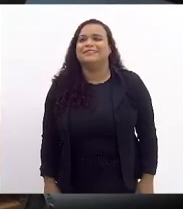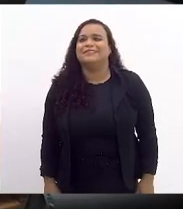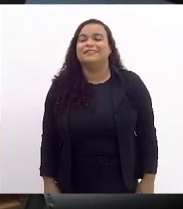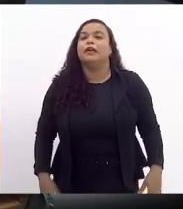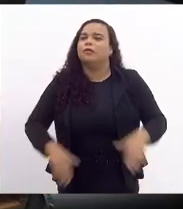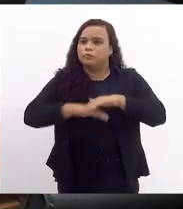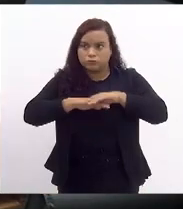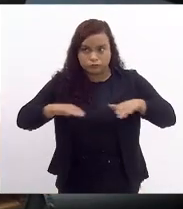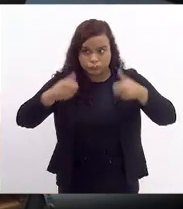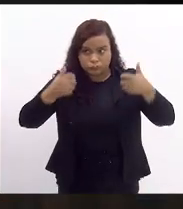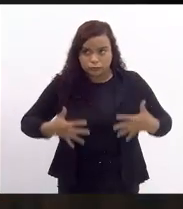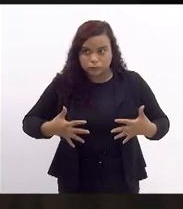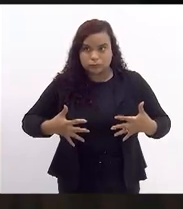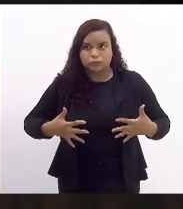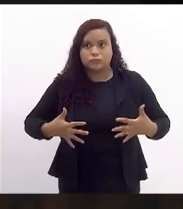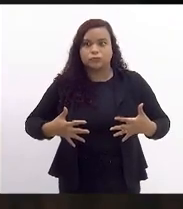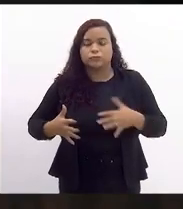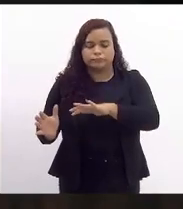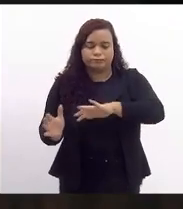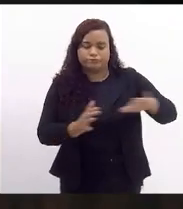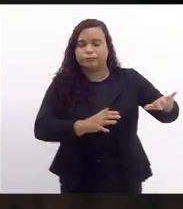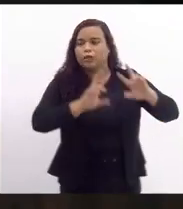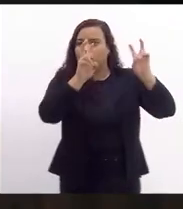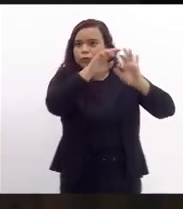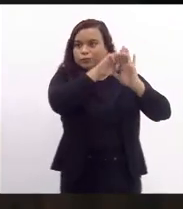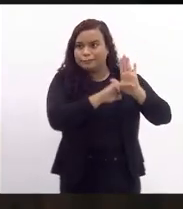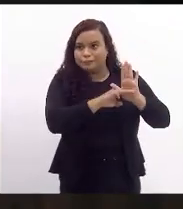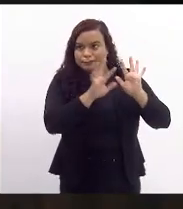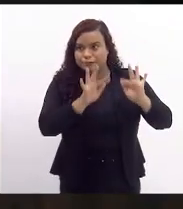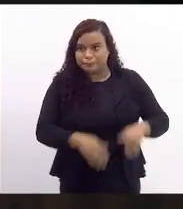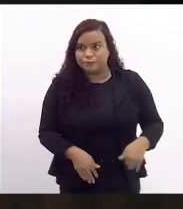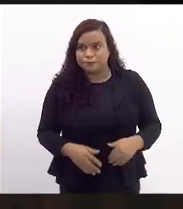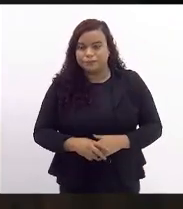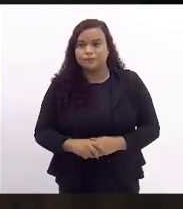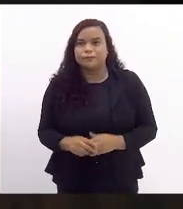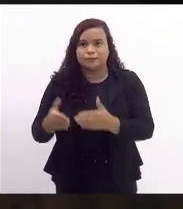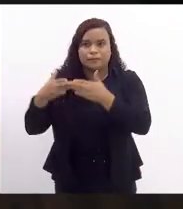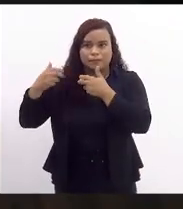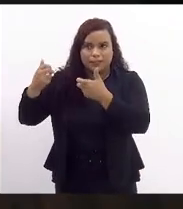há nada mais a tratar na ordem do dia mesmo está encerrada pelo